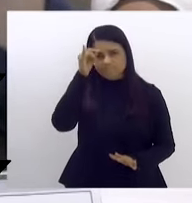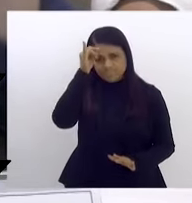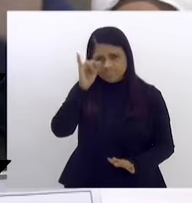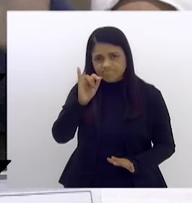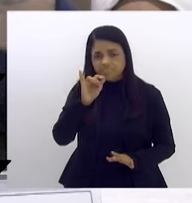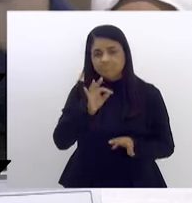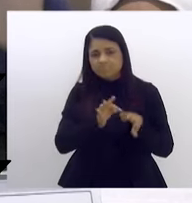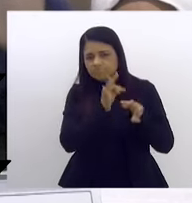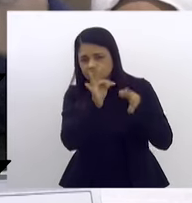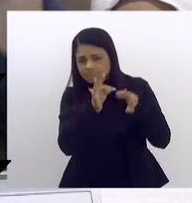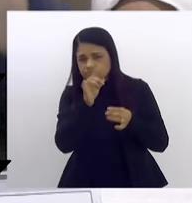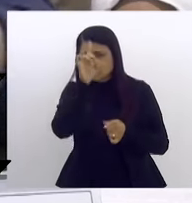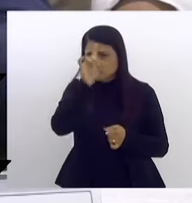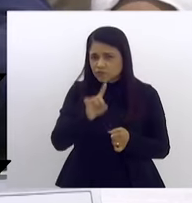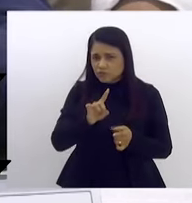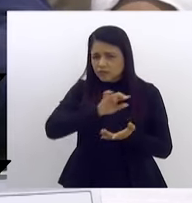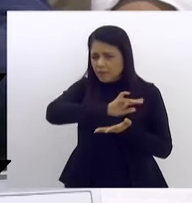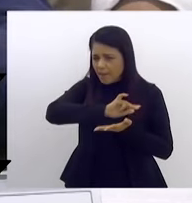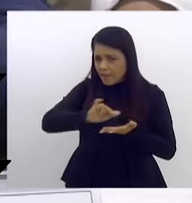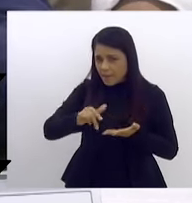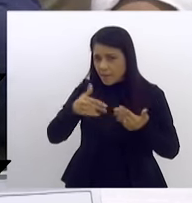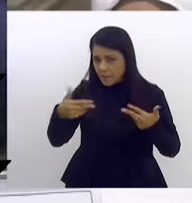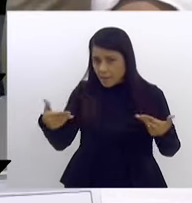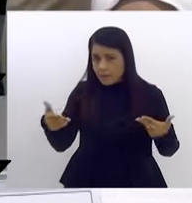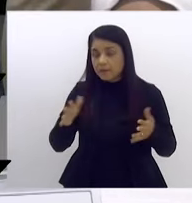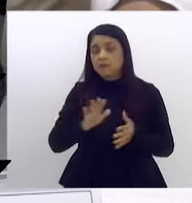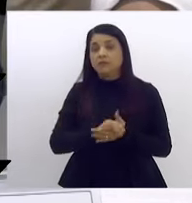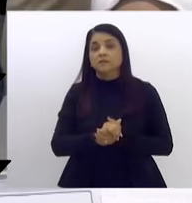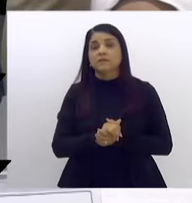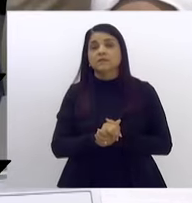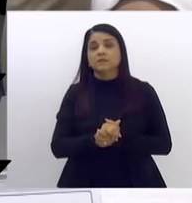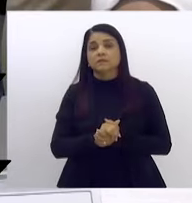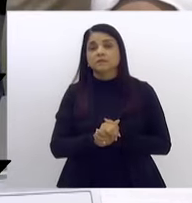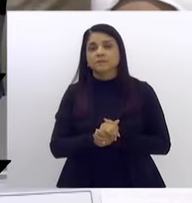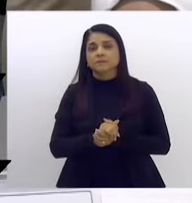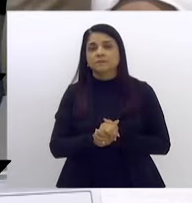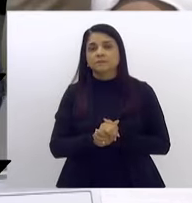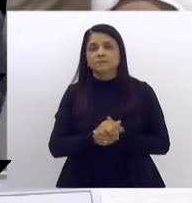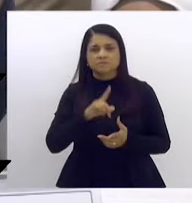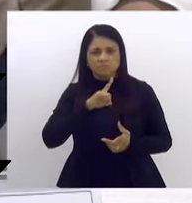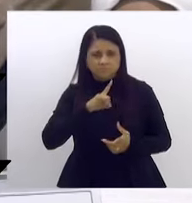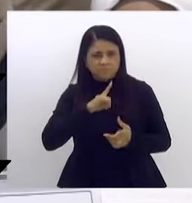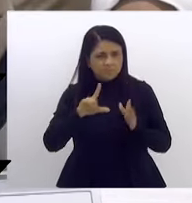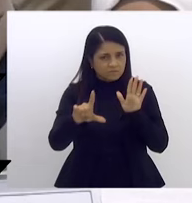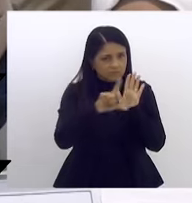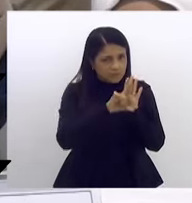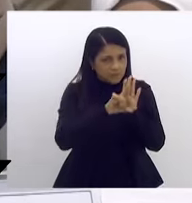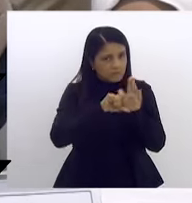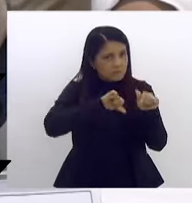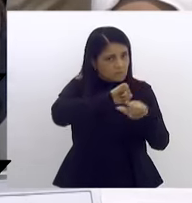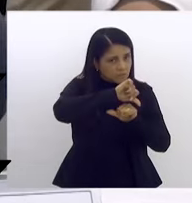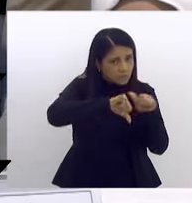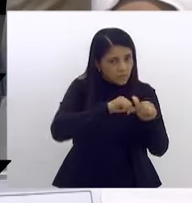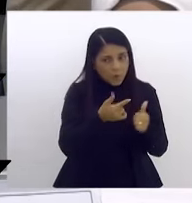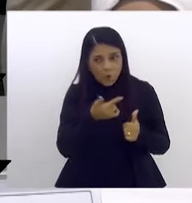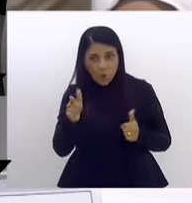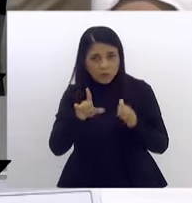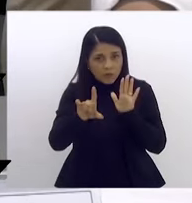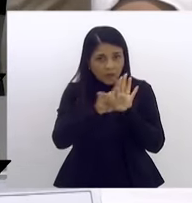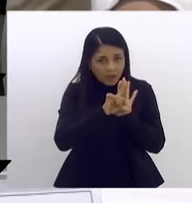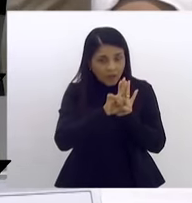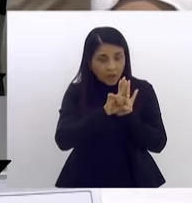tratamento direitos etc e várias outras providências essa deveria modificar outra ou por ser